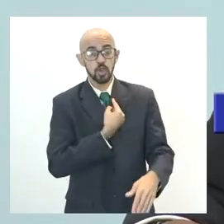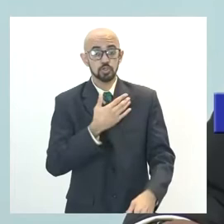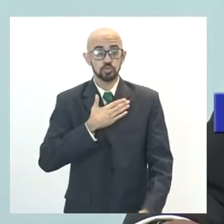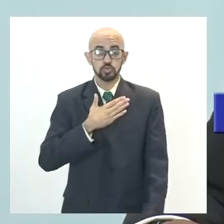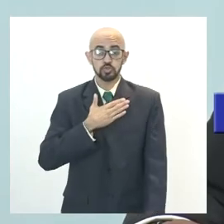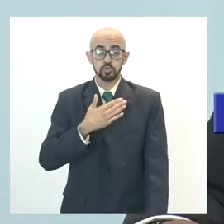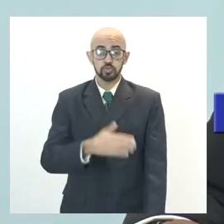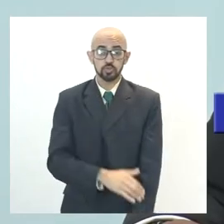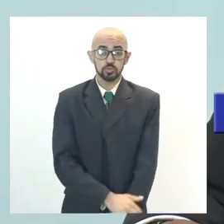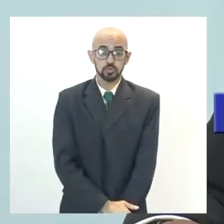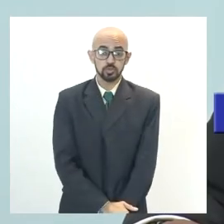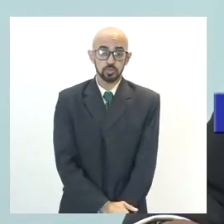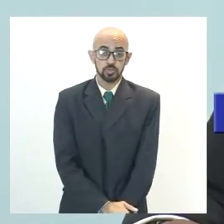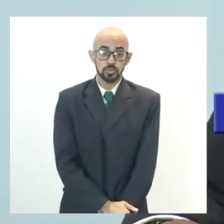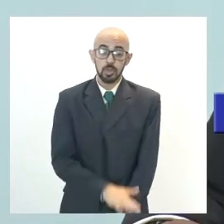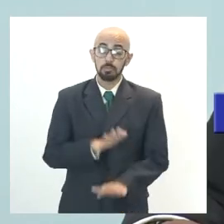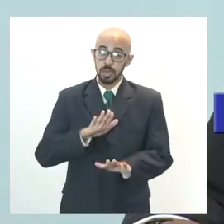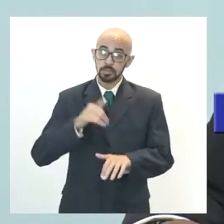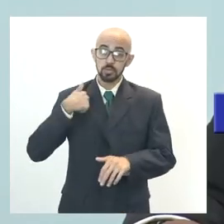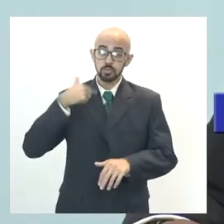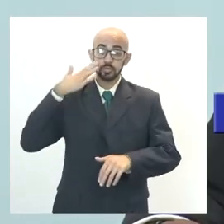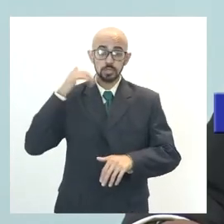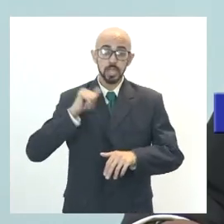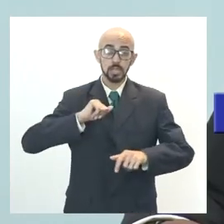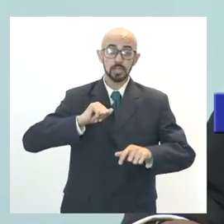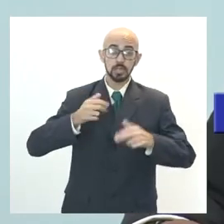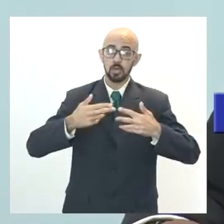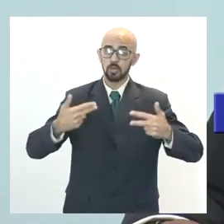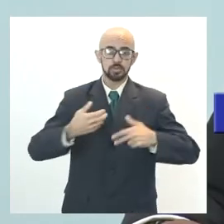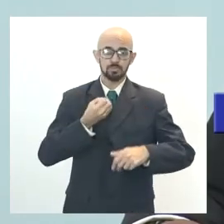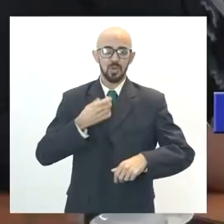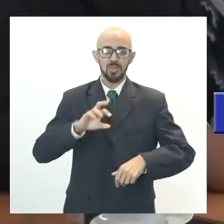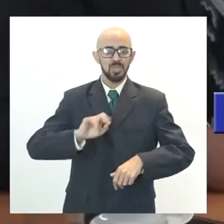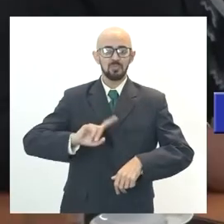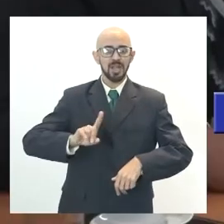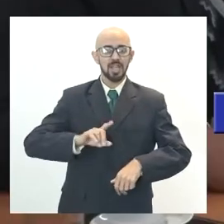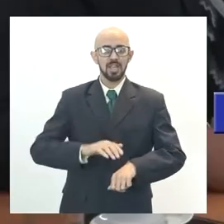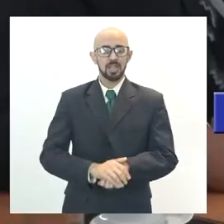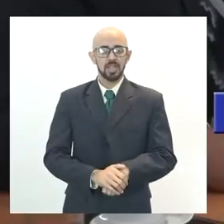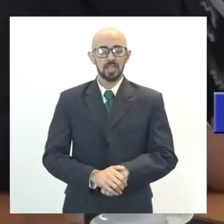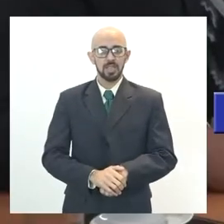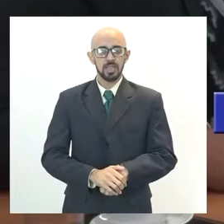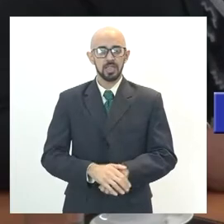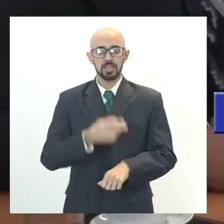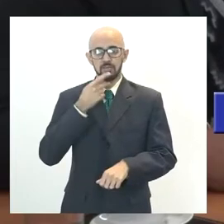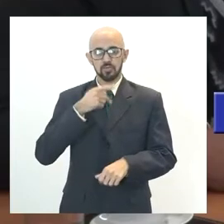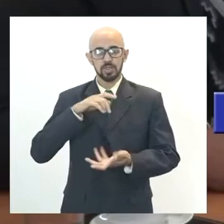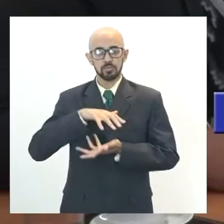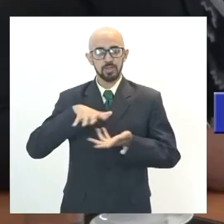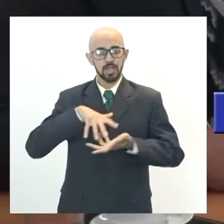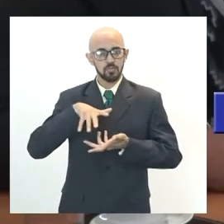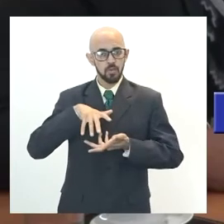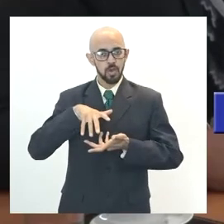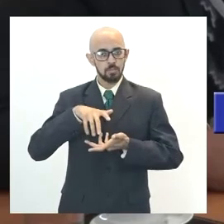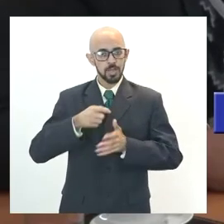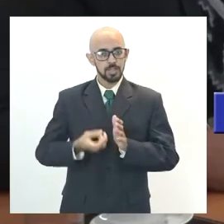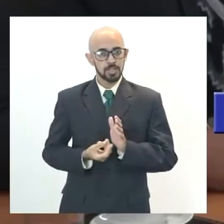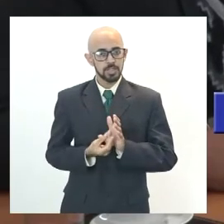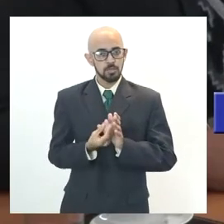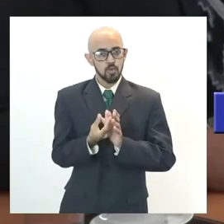mais eu sei que coisa boa não virar já estamos falando aí de uma reforma tributária